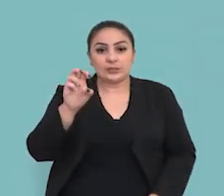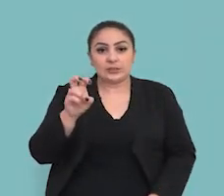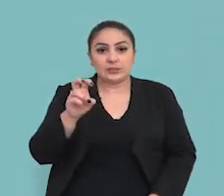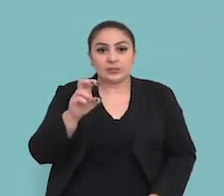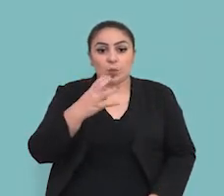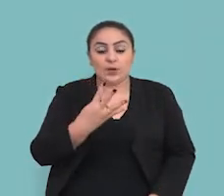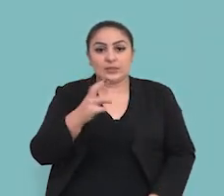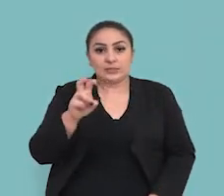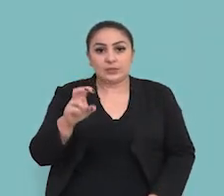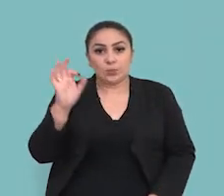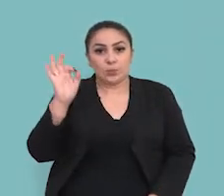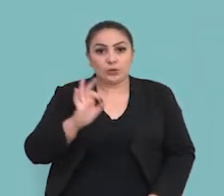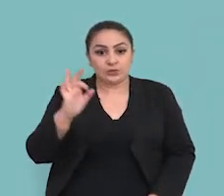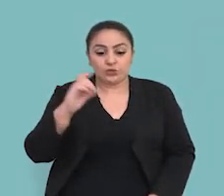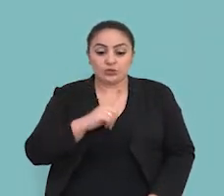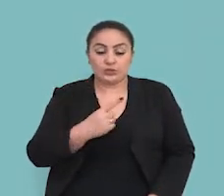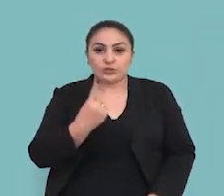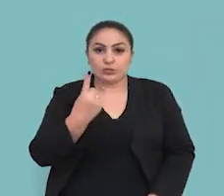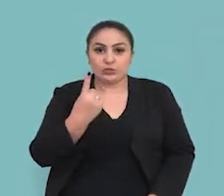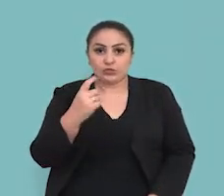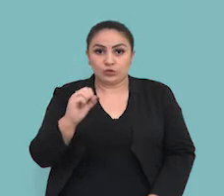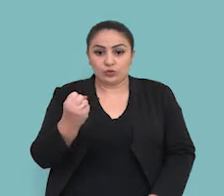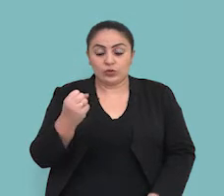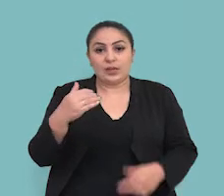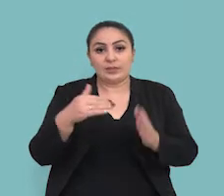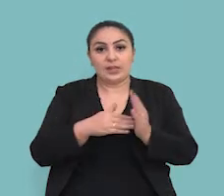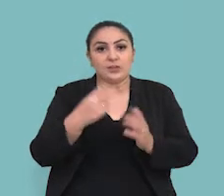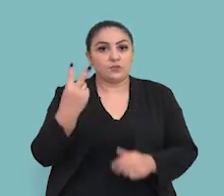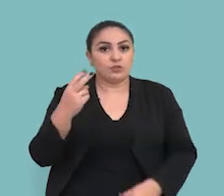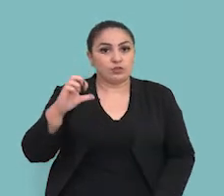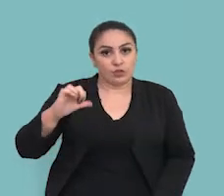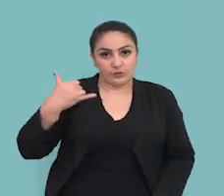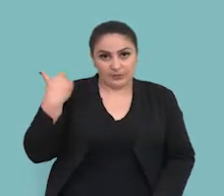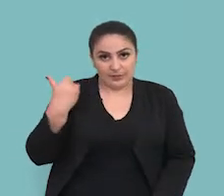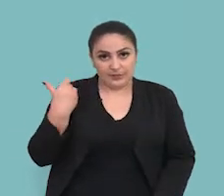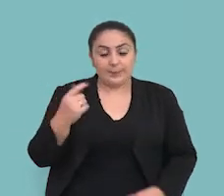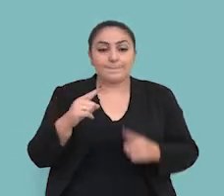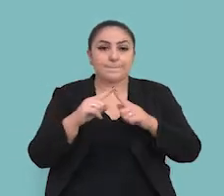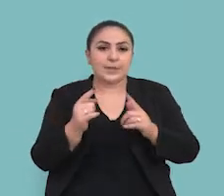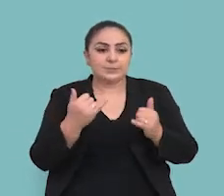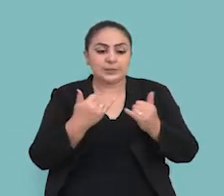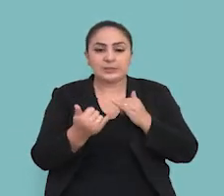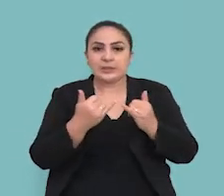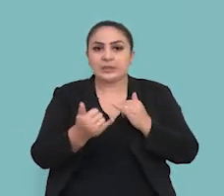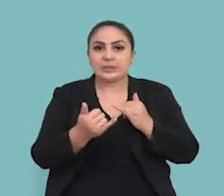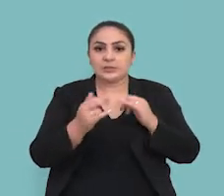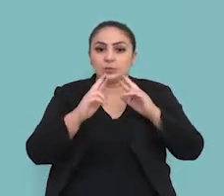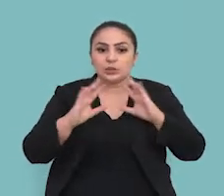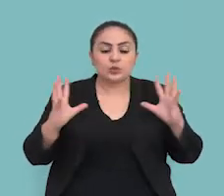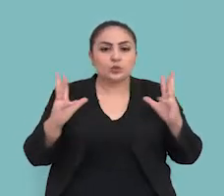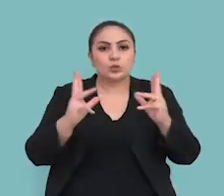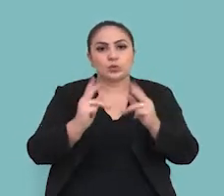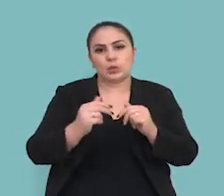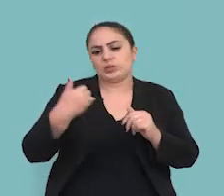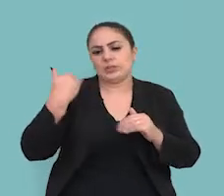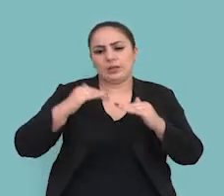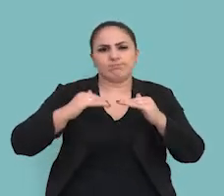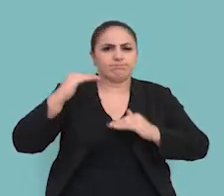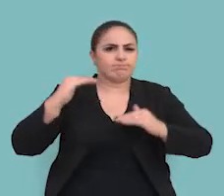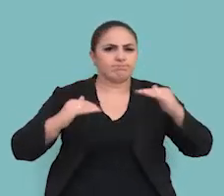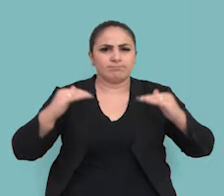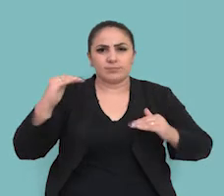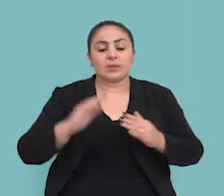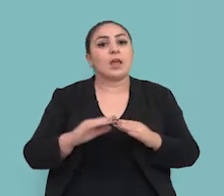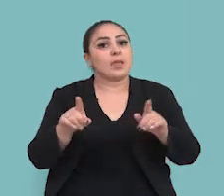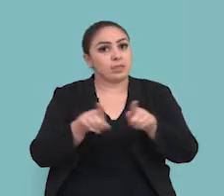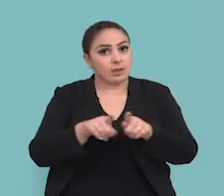deles, 45%, tinham de 18 a 29 anos de idade, embora apareçam respondentes de todas as